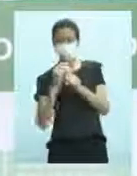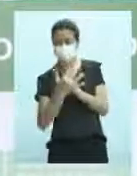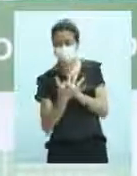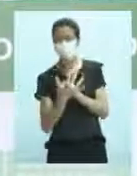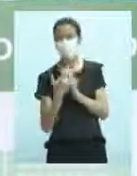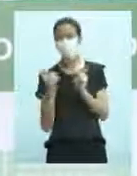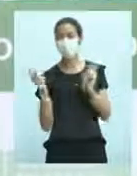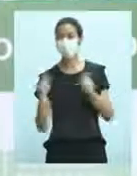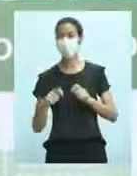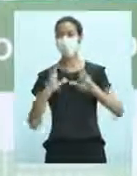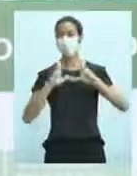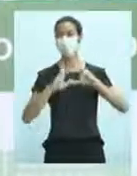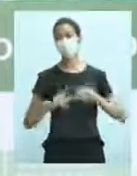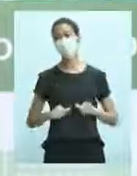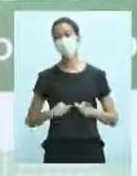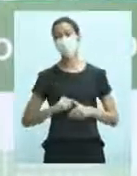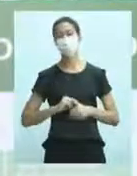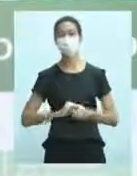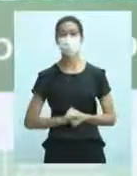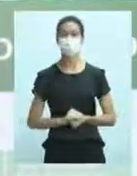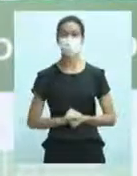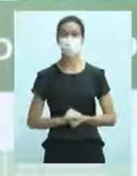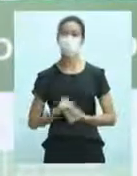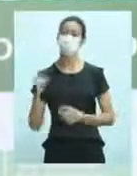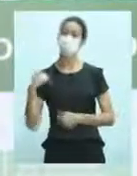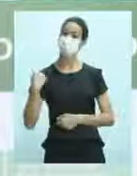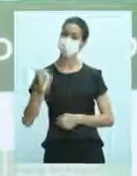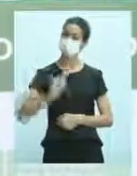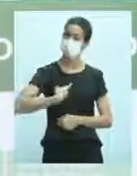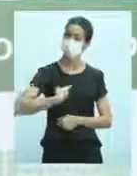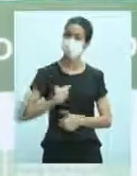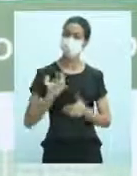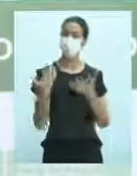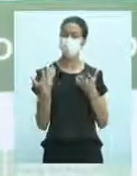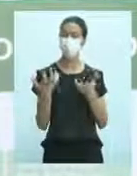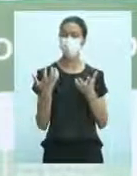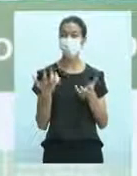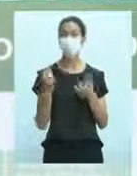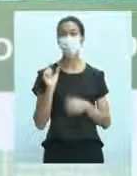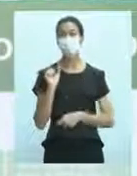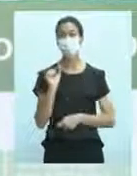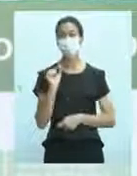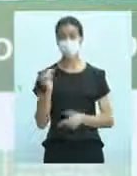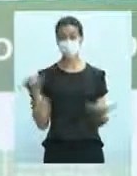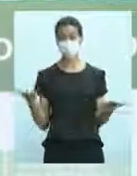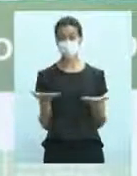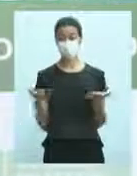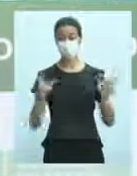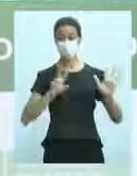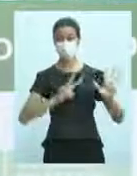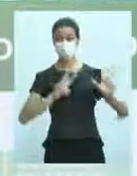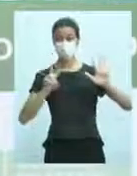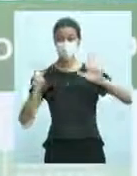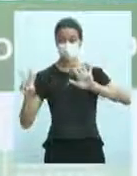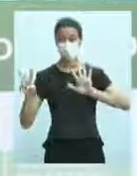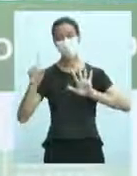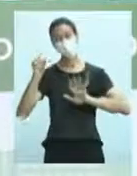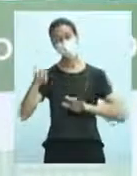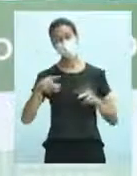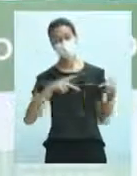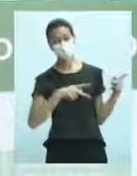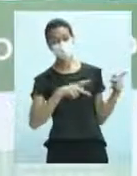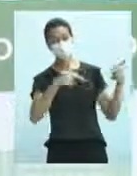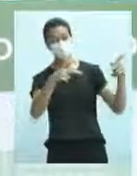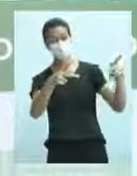19 aqui no estado de mato grosso do sul queremos também que nessa semana fazer a visita em